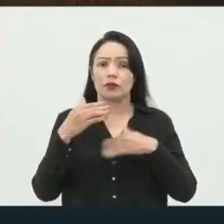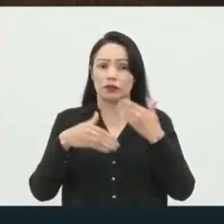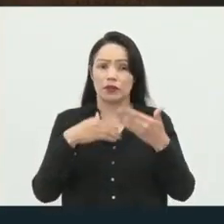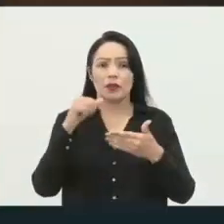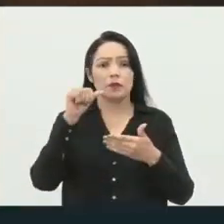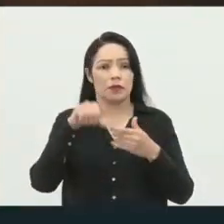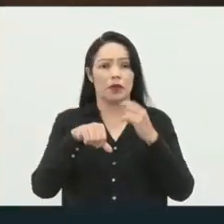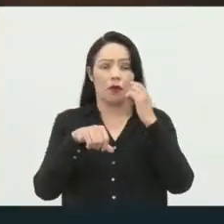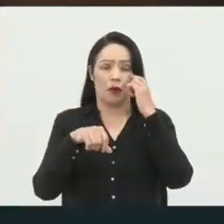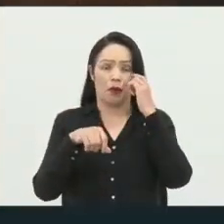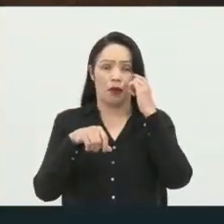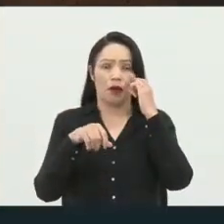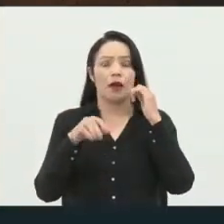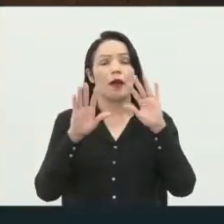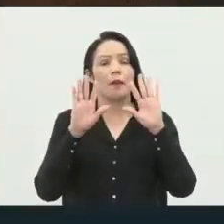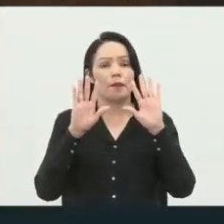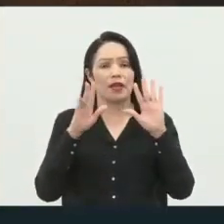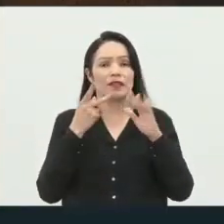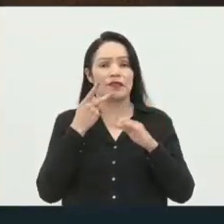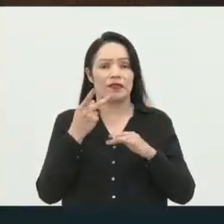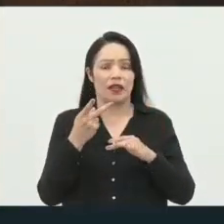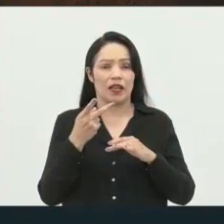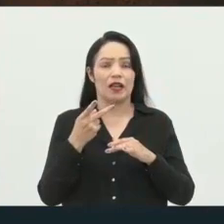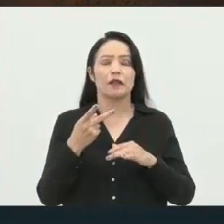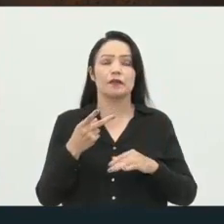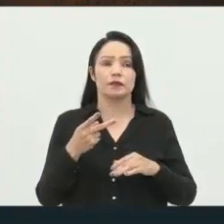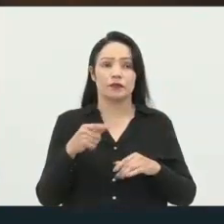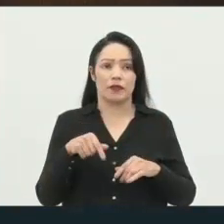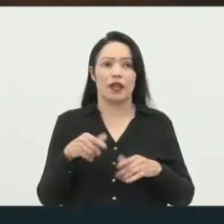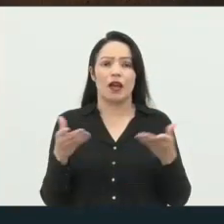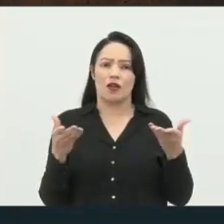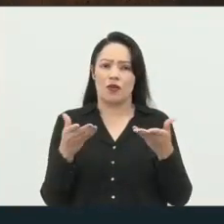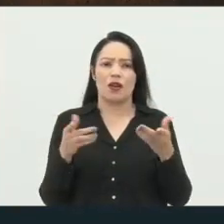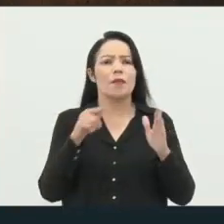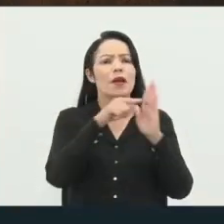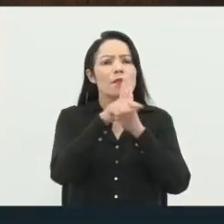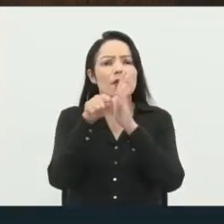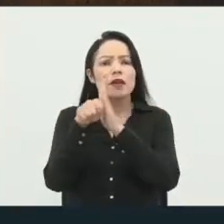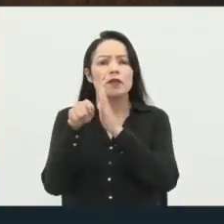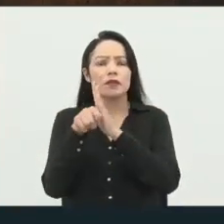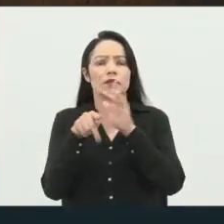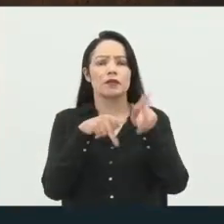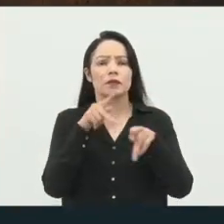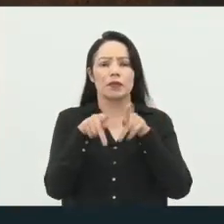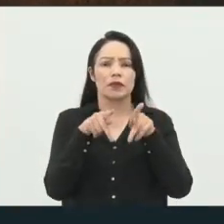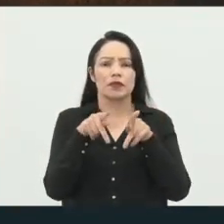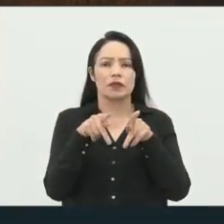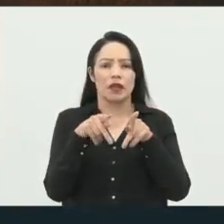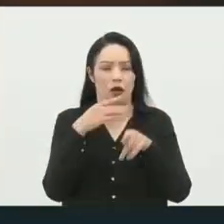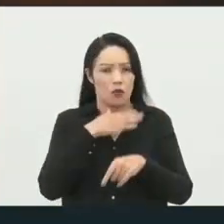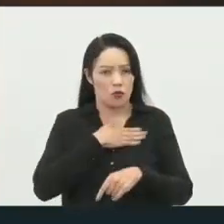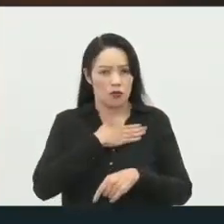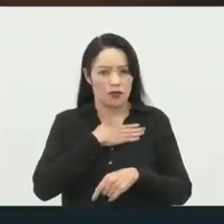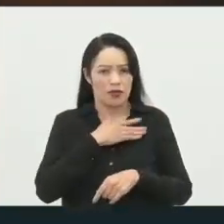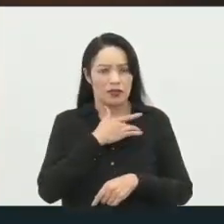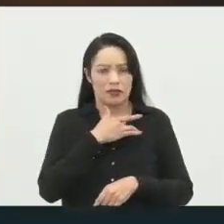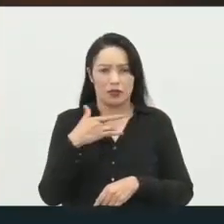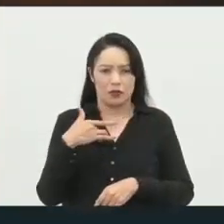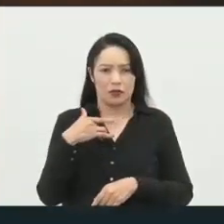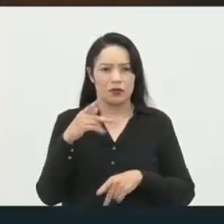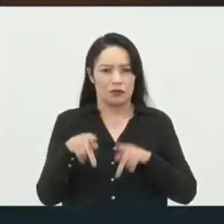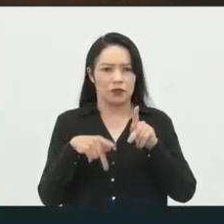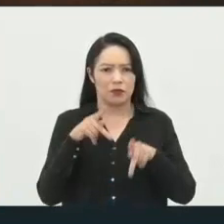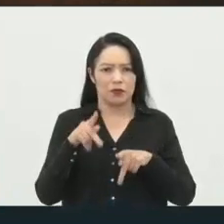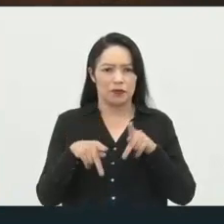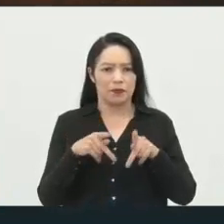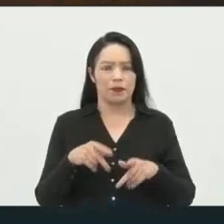pior mas eu posso garantir afirmar que olha É só perguntar para a população se eles estão felizes aí com a saúde pública É só perguntar para a população